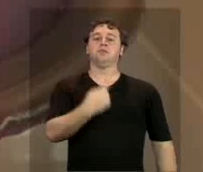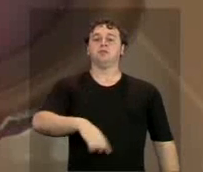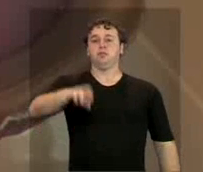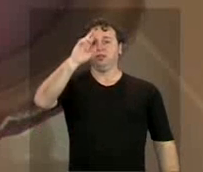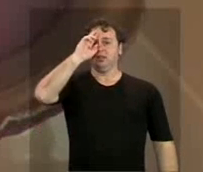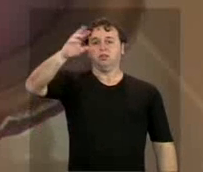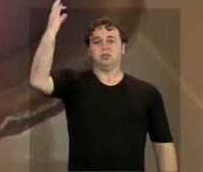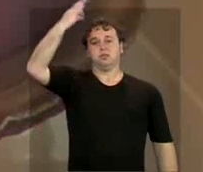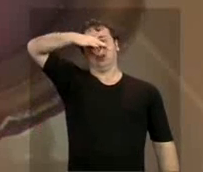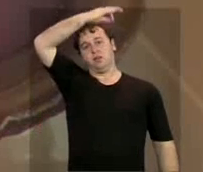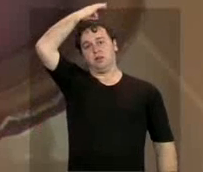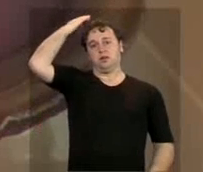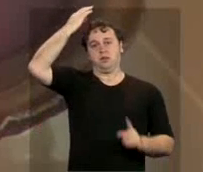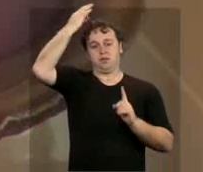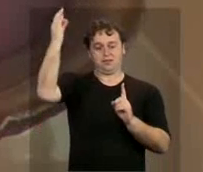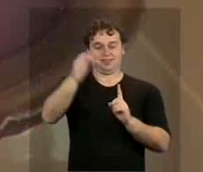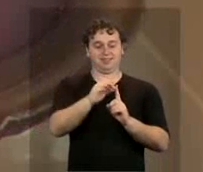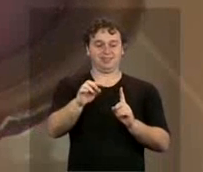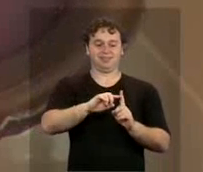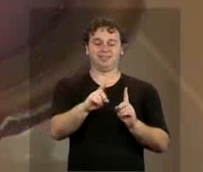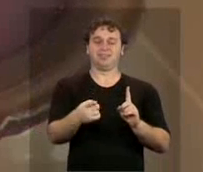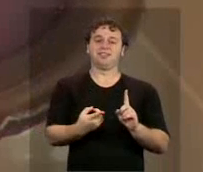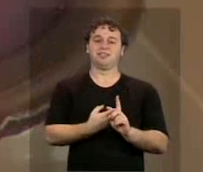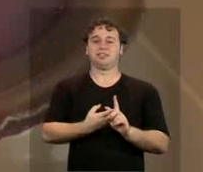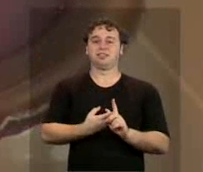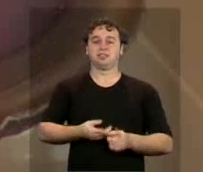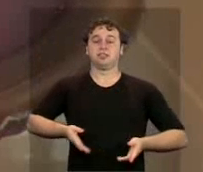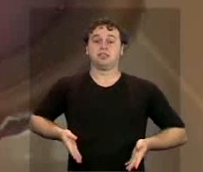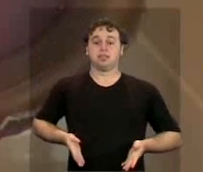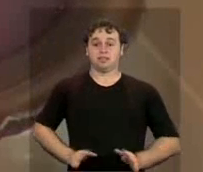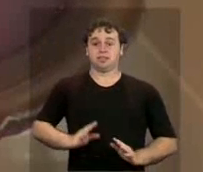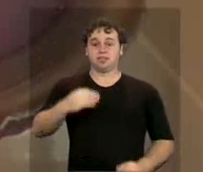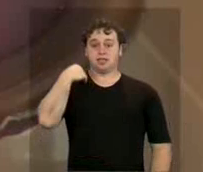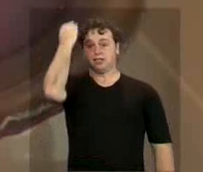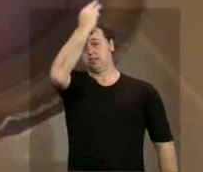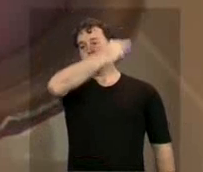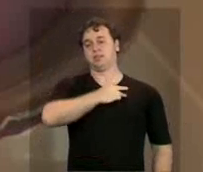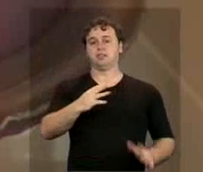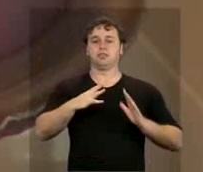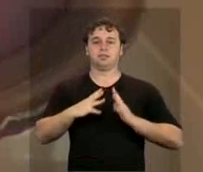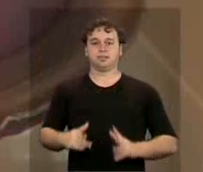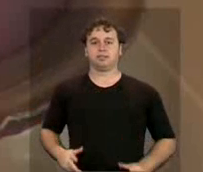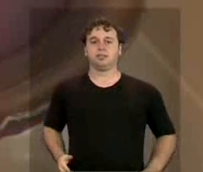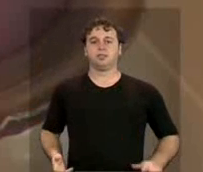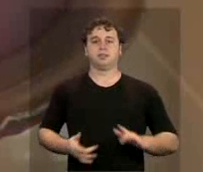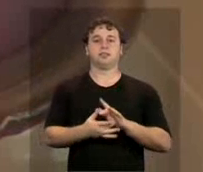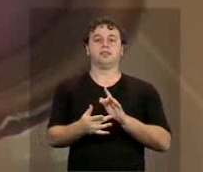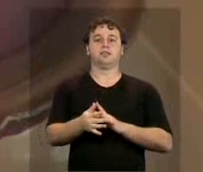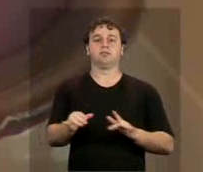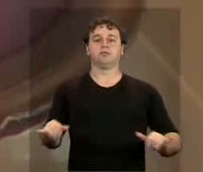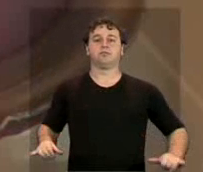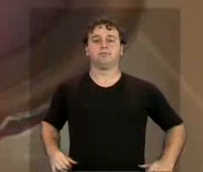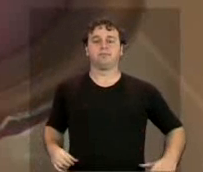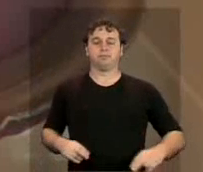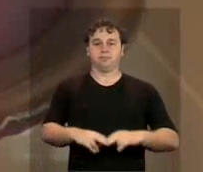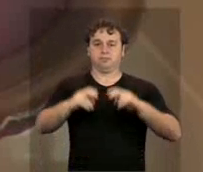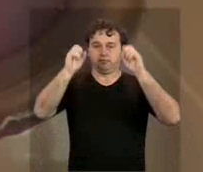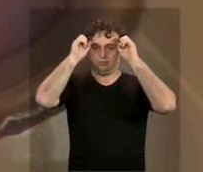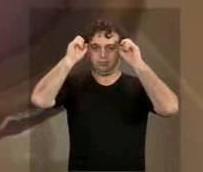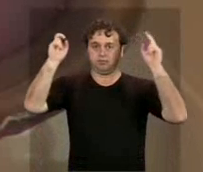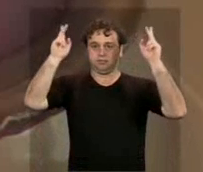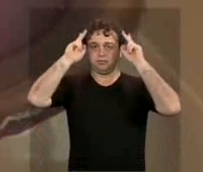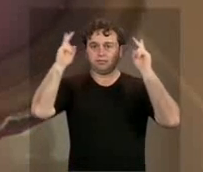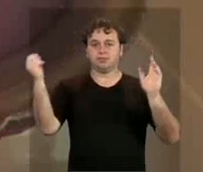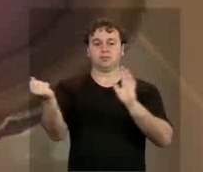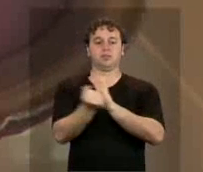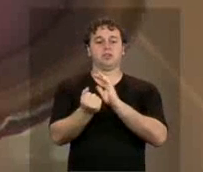único Filho, nosso Senhor, que foi concebido pelo poder do Espírito Santo, nasceu da Virgem Maria, padeceu sob